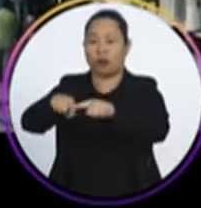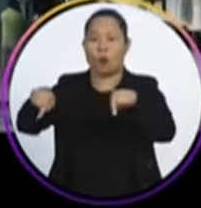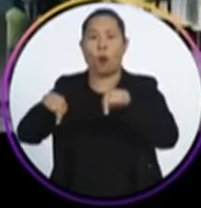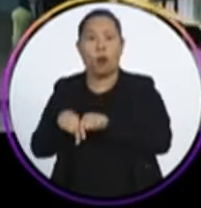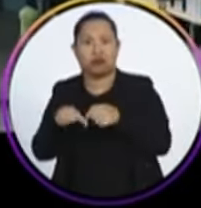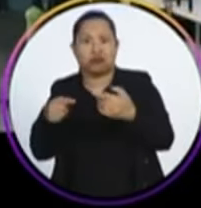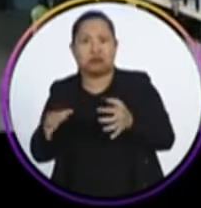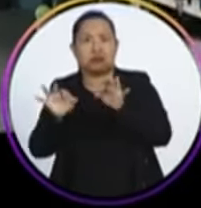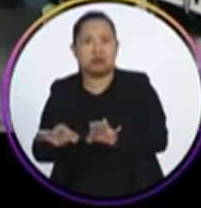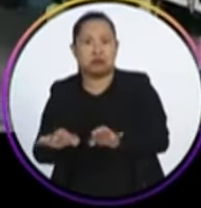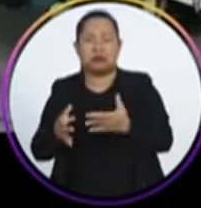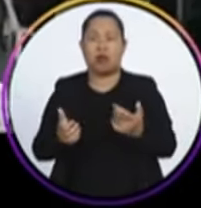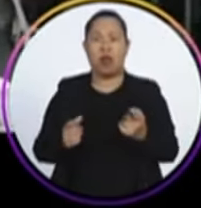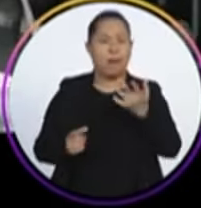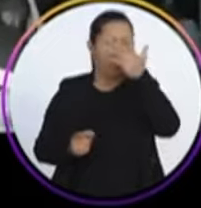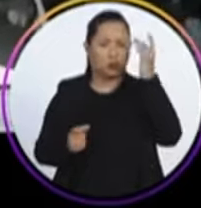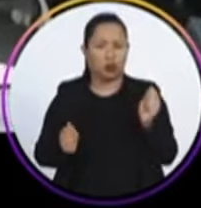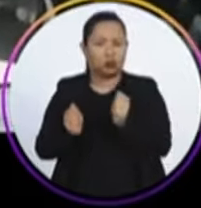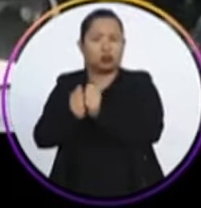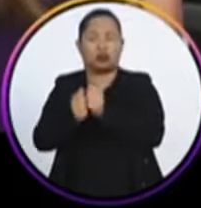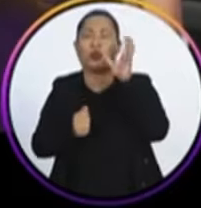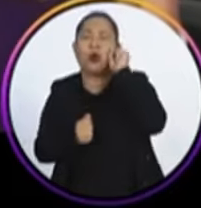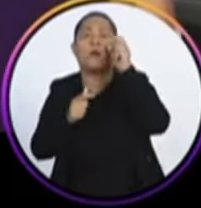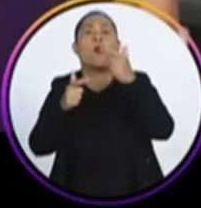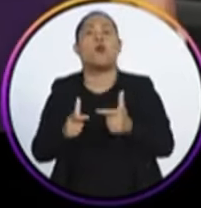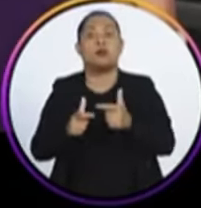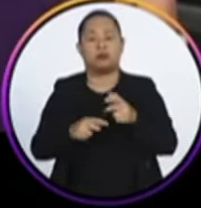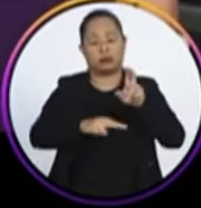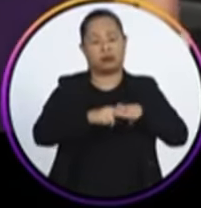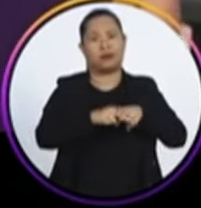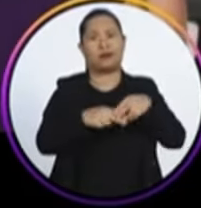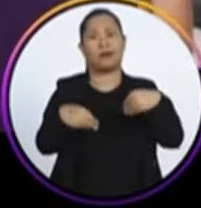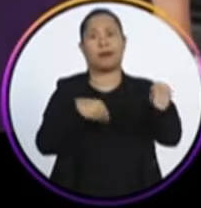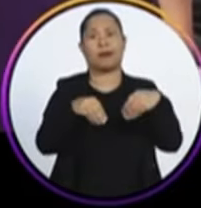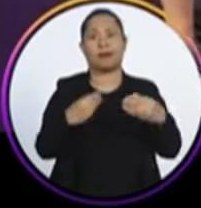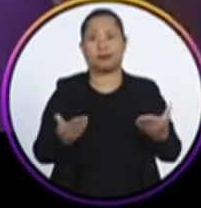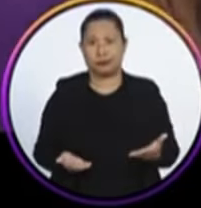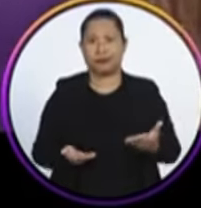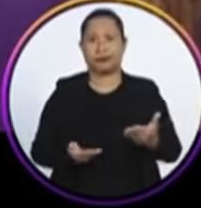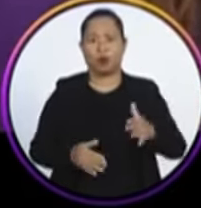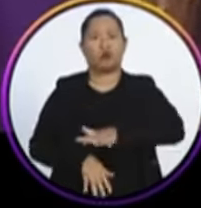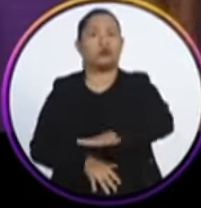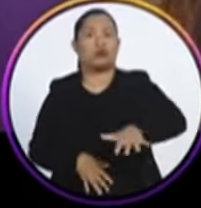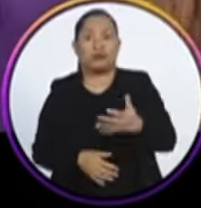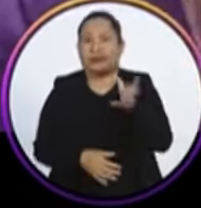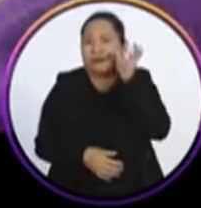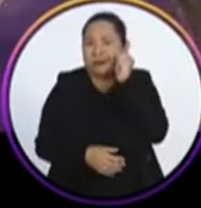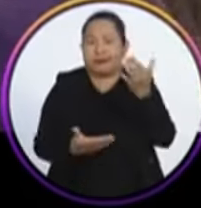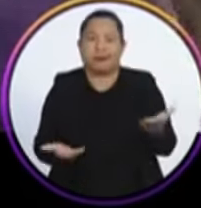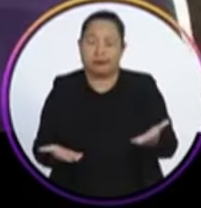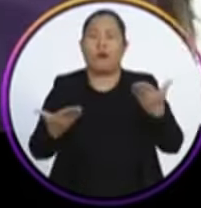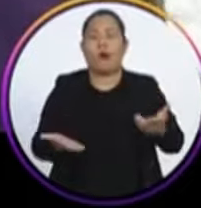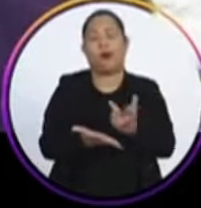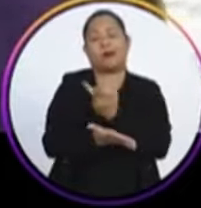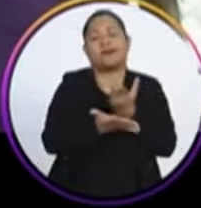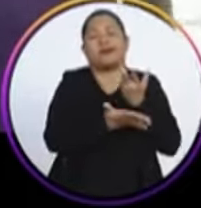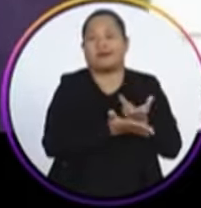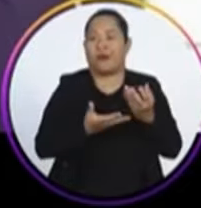um quarto adequado. E o acompanhante, ele dorme aonde? Ou na cadeira de plástico. No chão mesmo. É. Isso aí, o